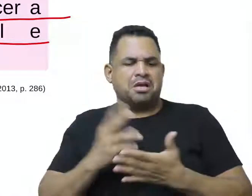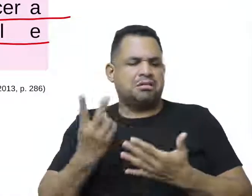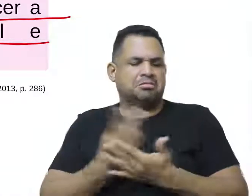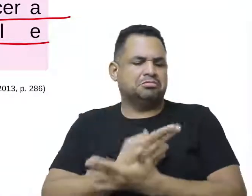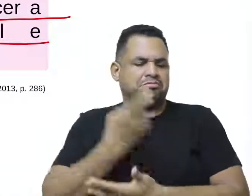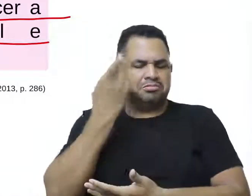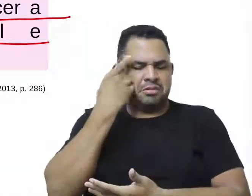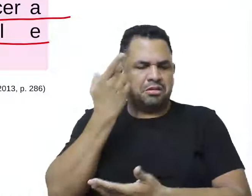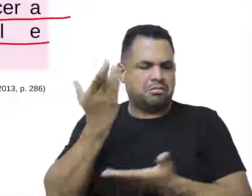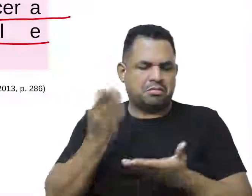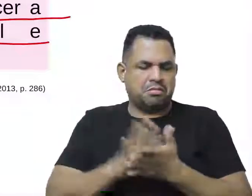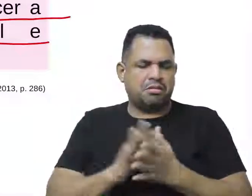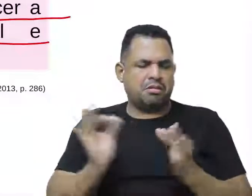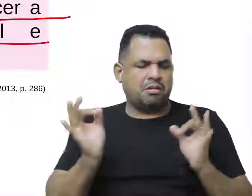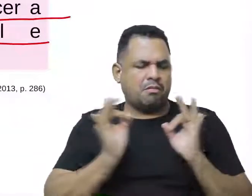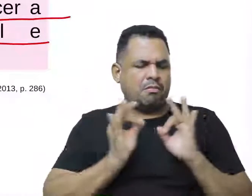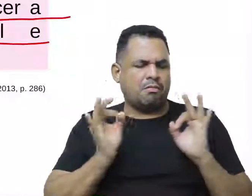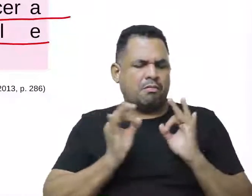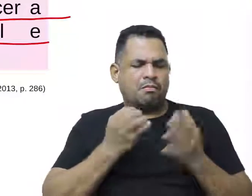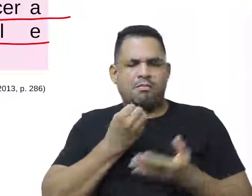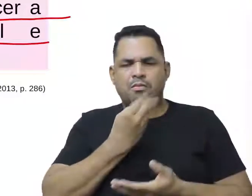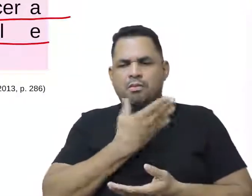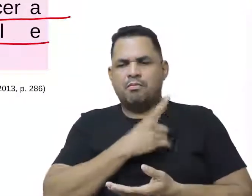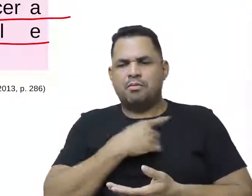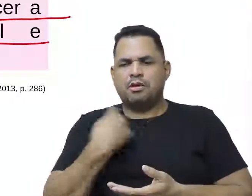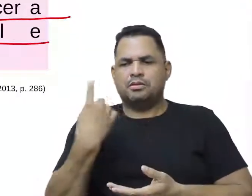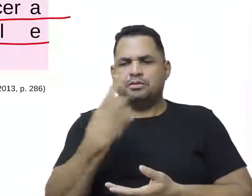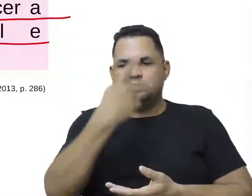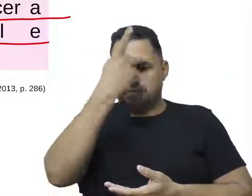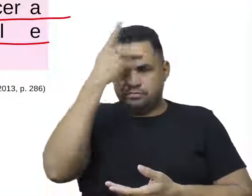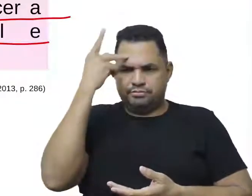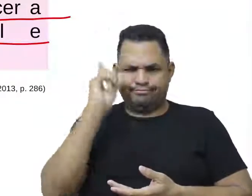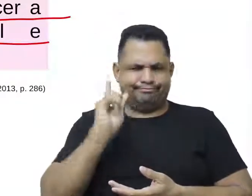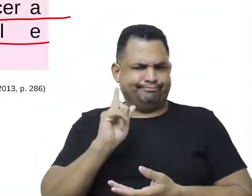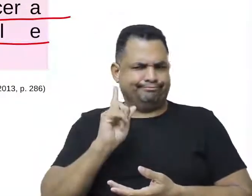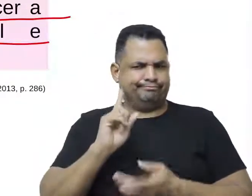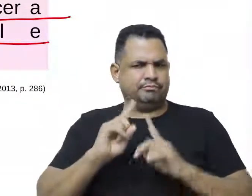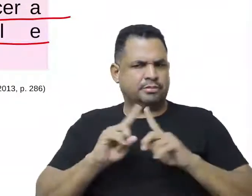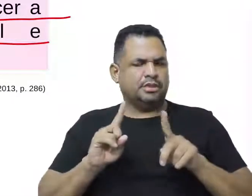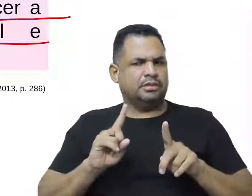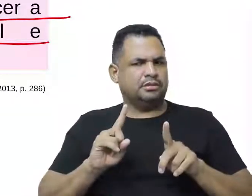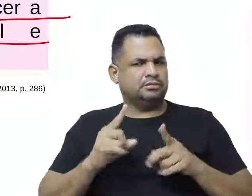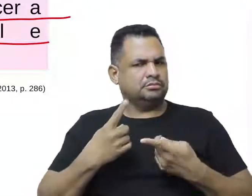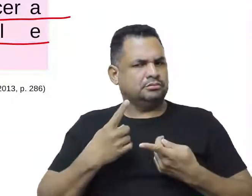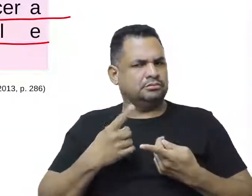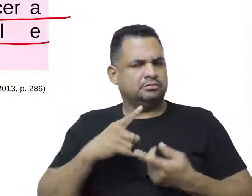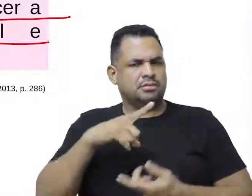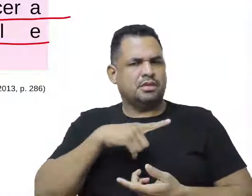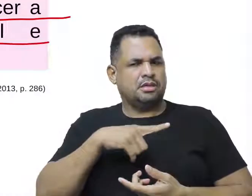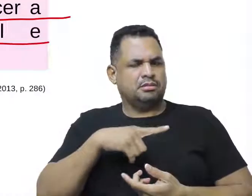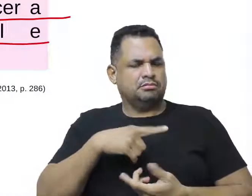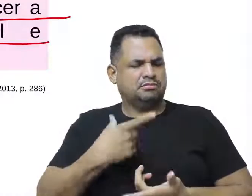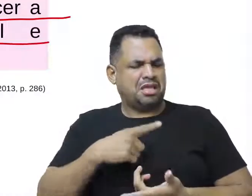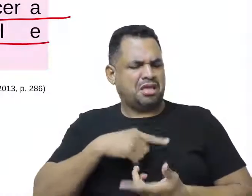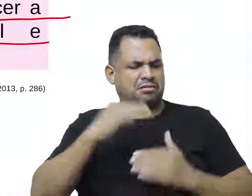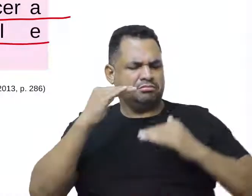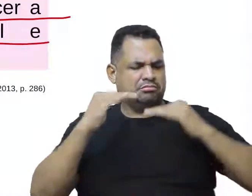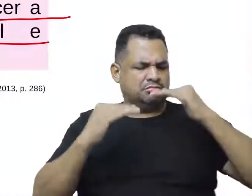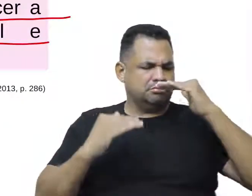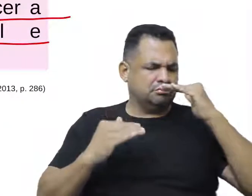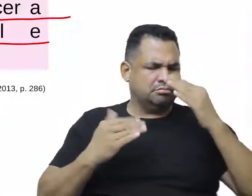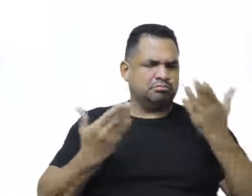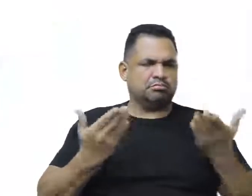acontecer mesmo e é ótimo para todo mundo Será que é bem assim né Será que não surgiu desigualdade